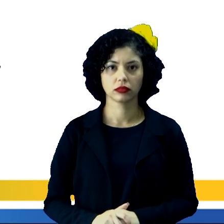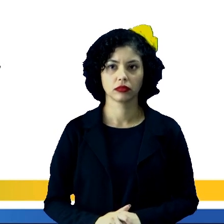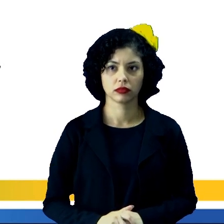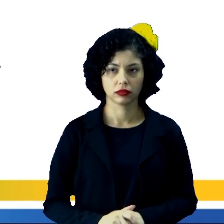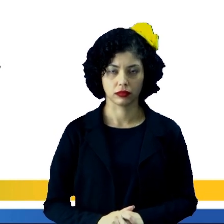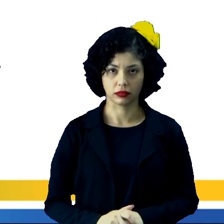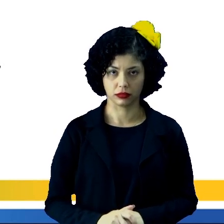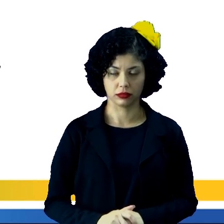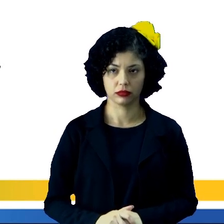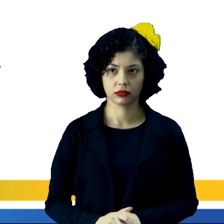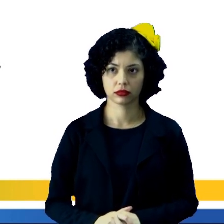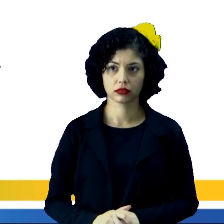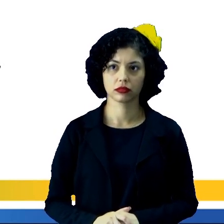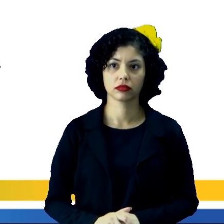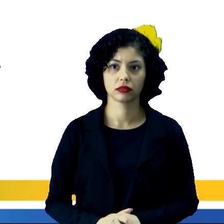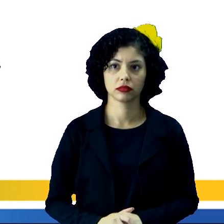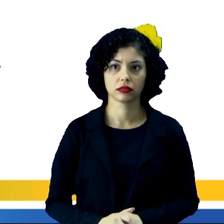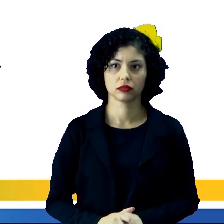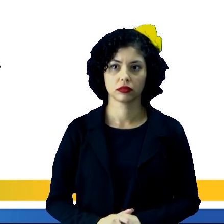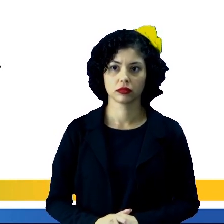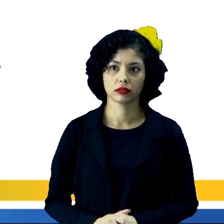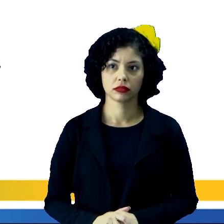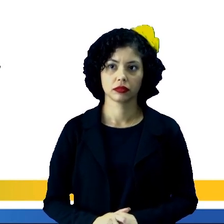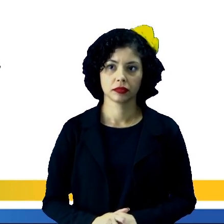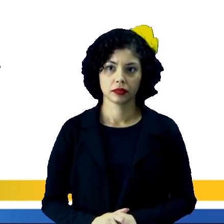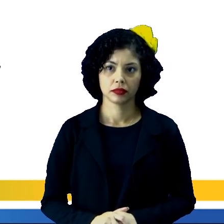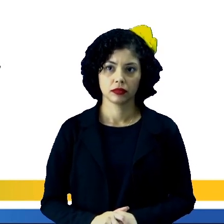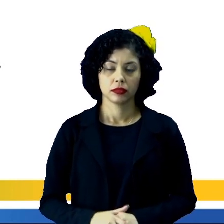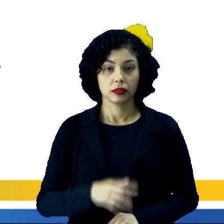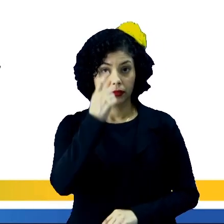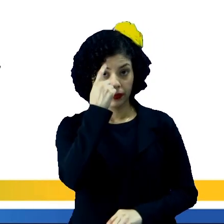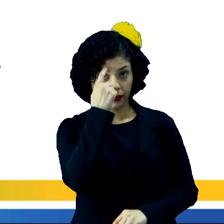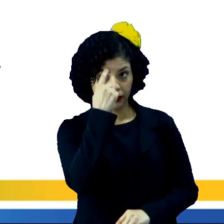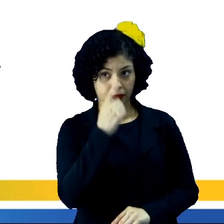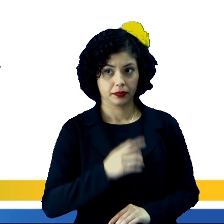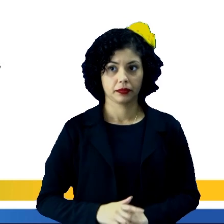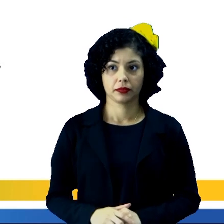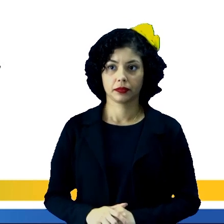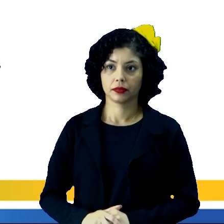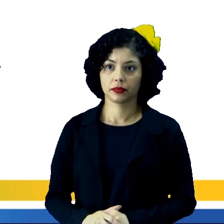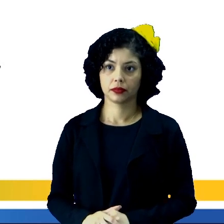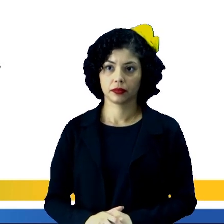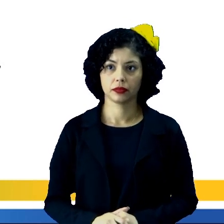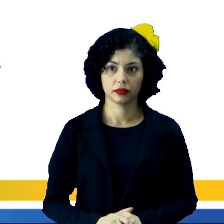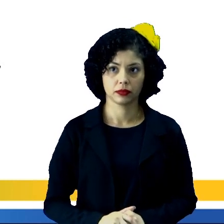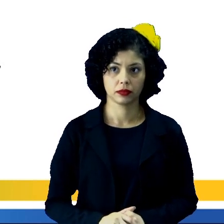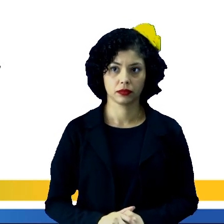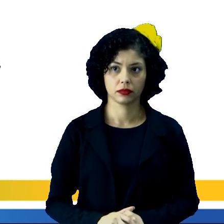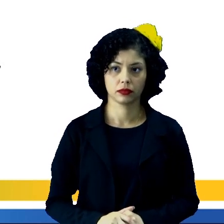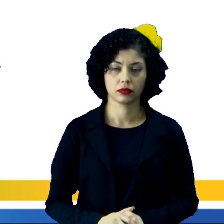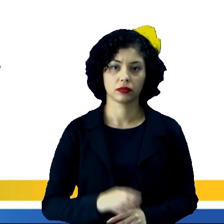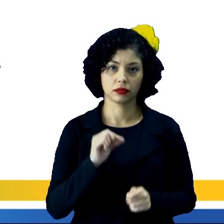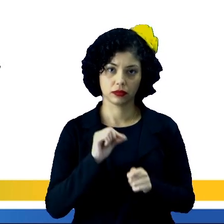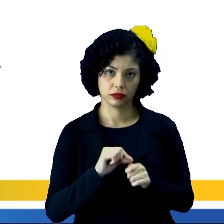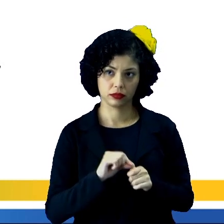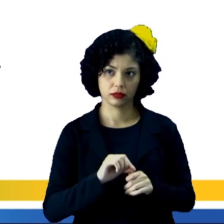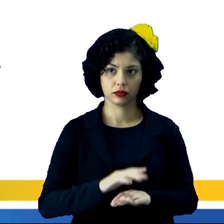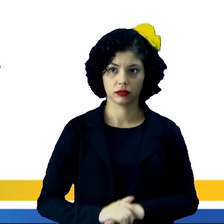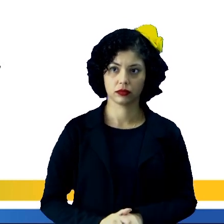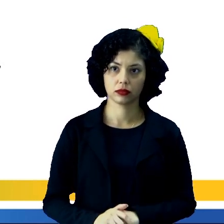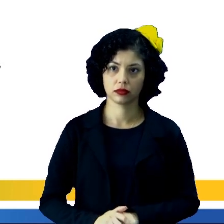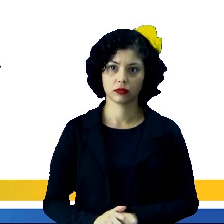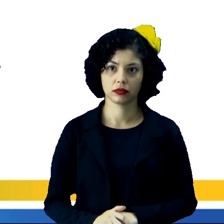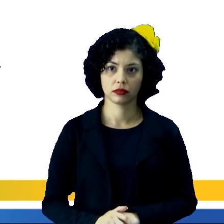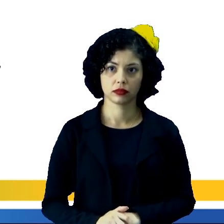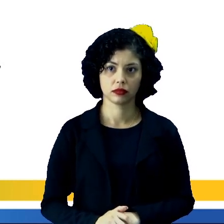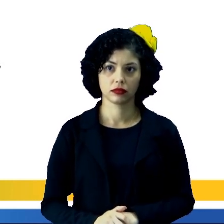I think, I recycle. Eu penso, eu reciclo.